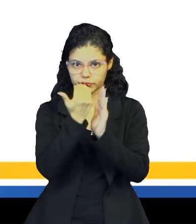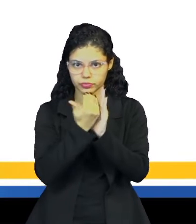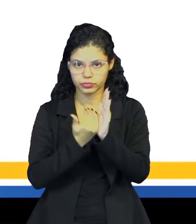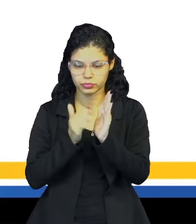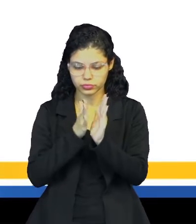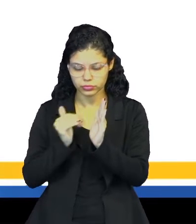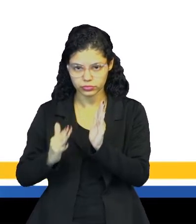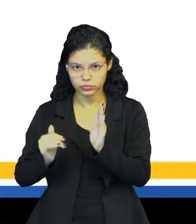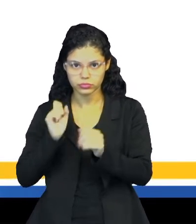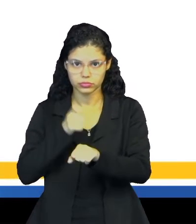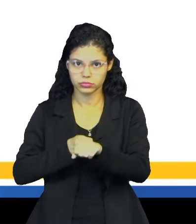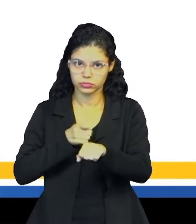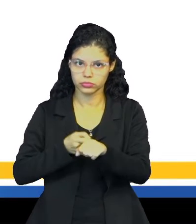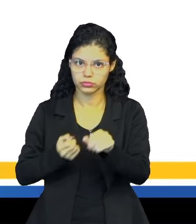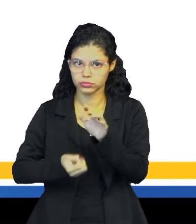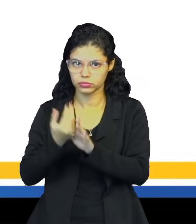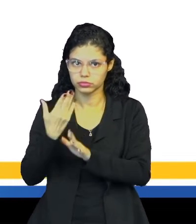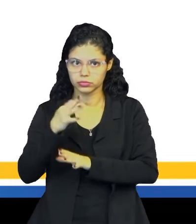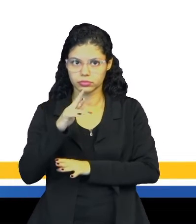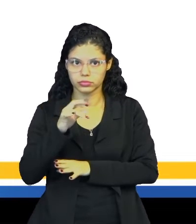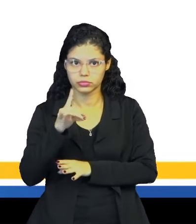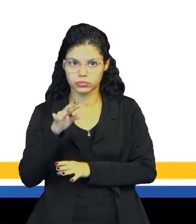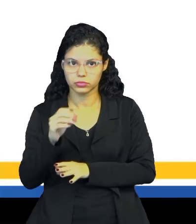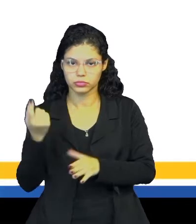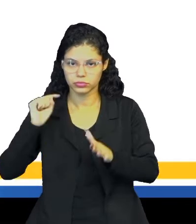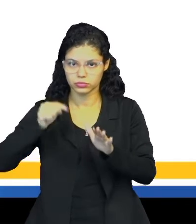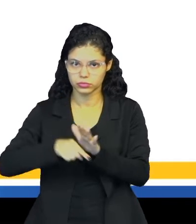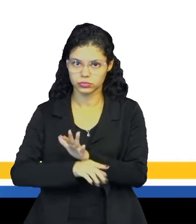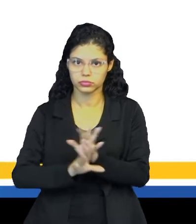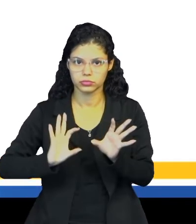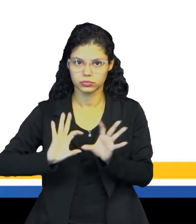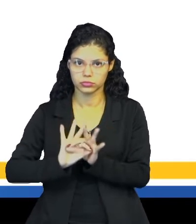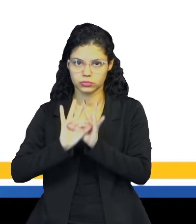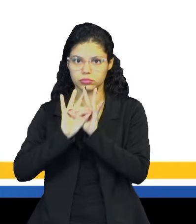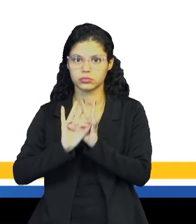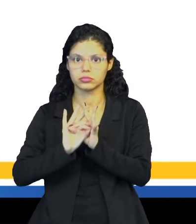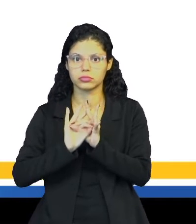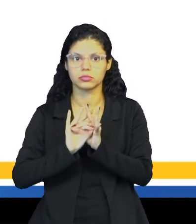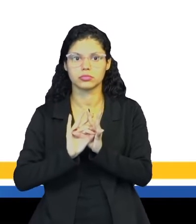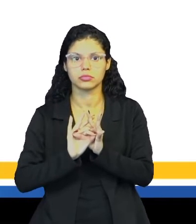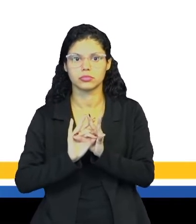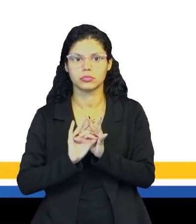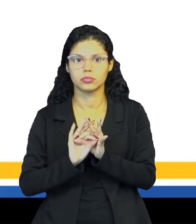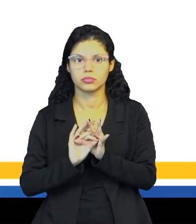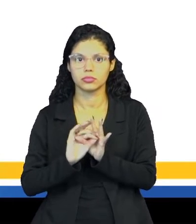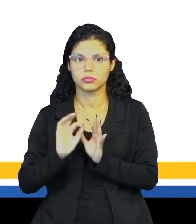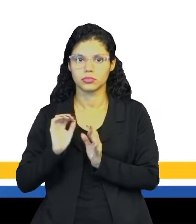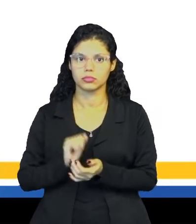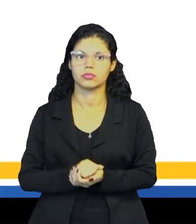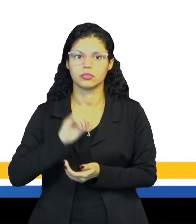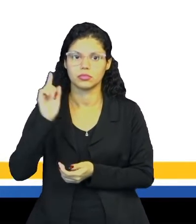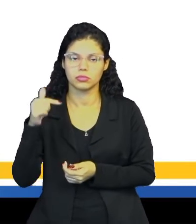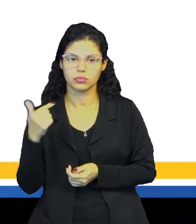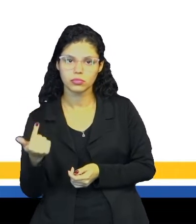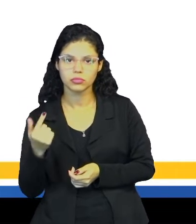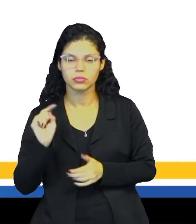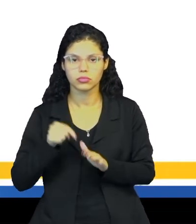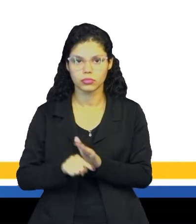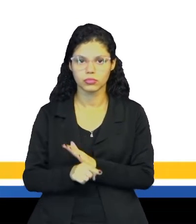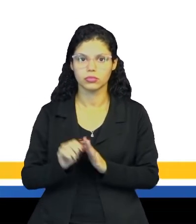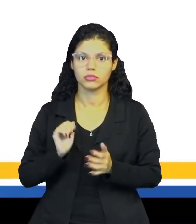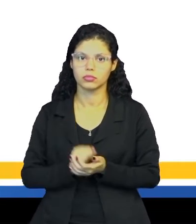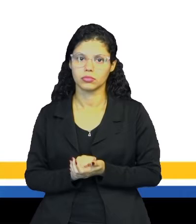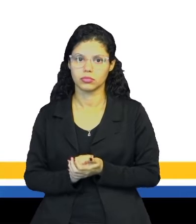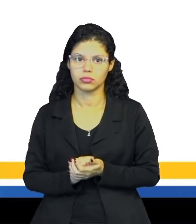sólidas, dando origem aos fagossomos que se fundem aos lisossomos, formando vacúolos digestivos. Após a digestão dentro dos